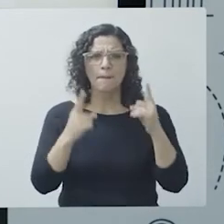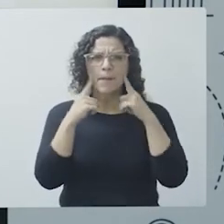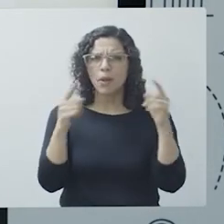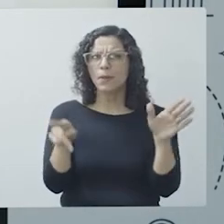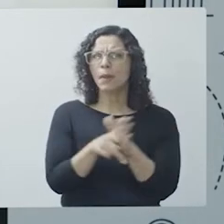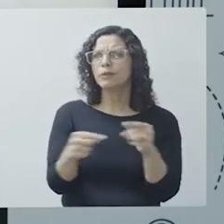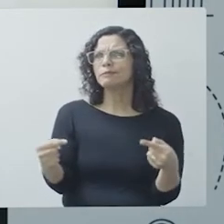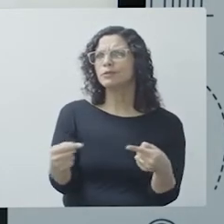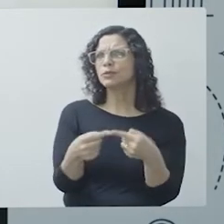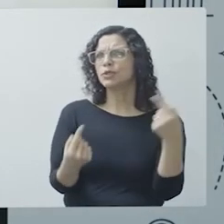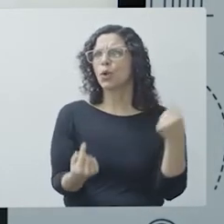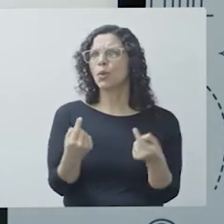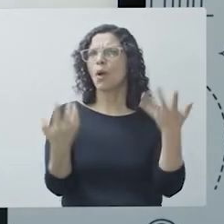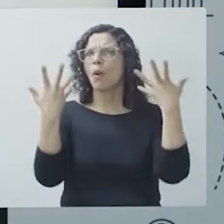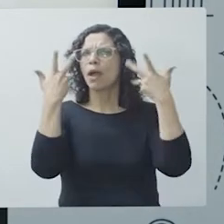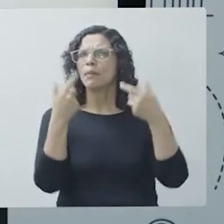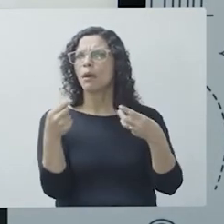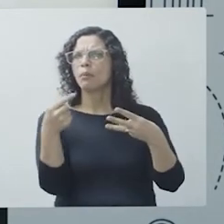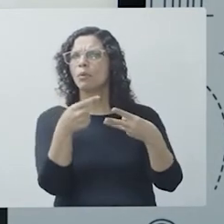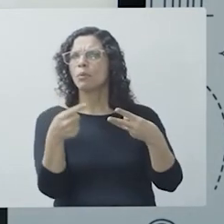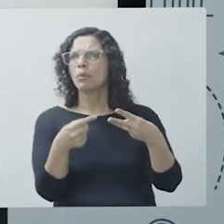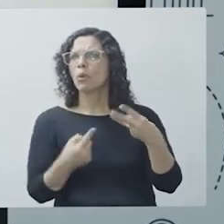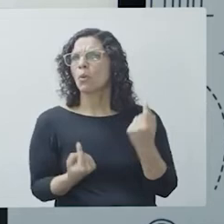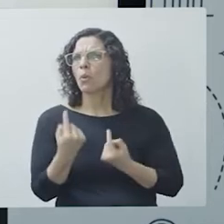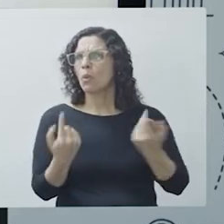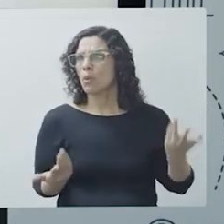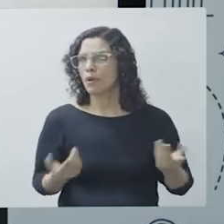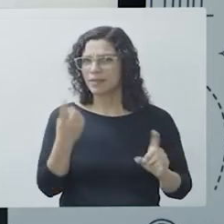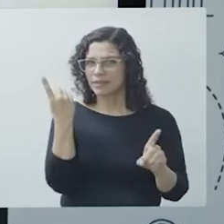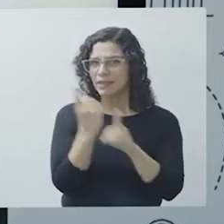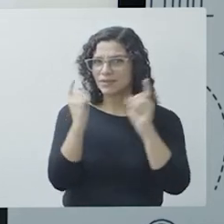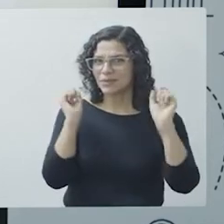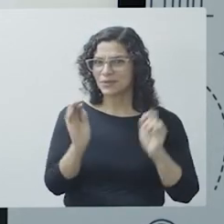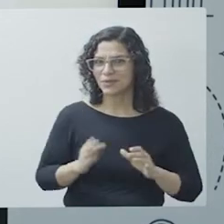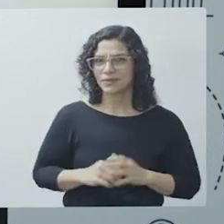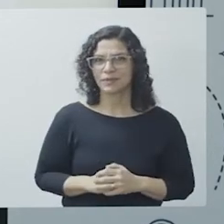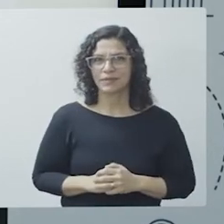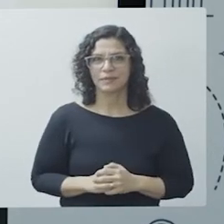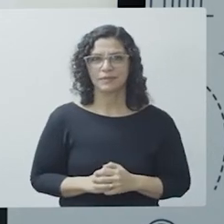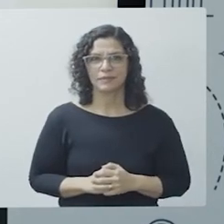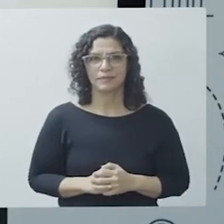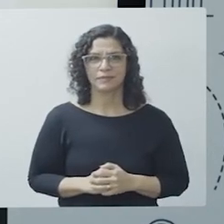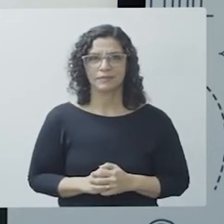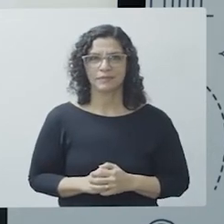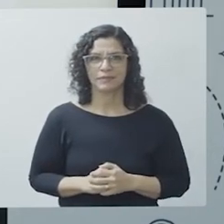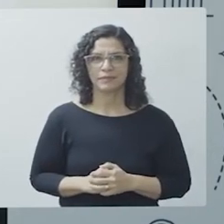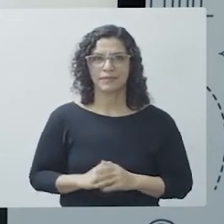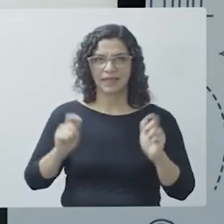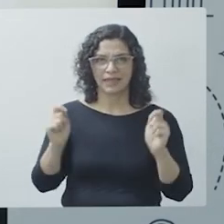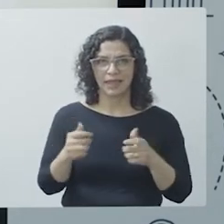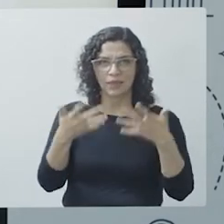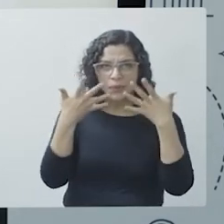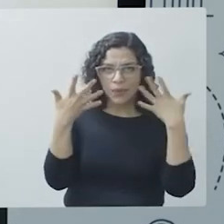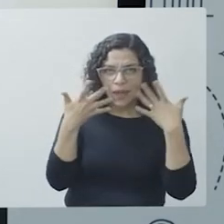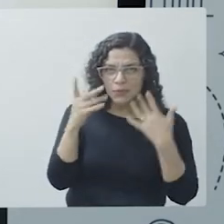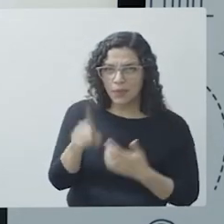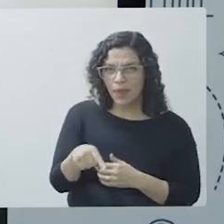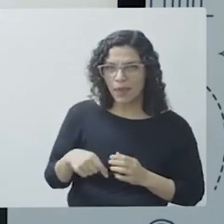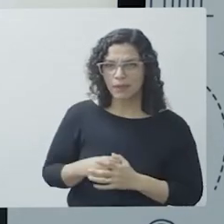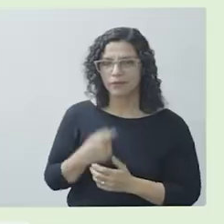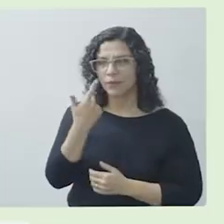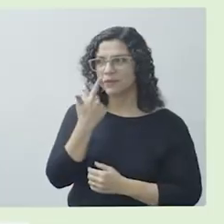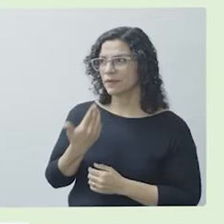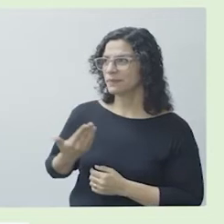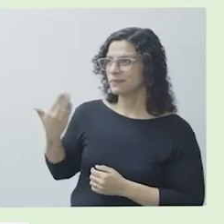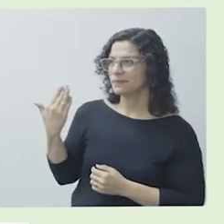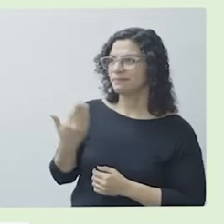é de qual desses três animais? Descobriram? Será que é do gato? Vamos